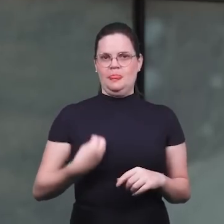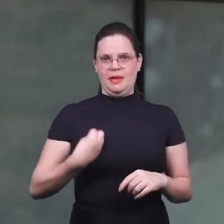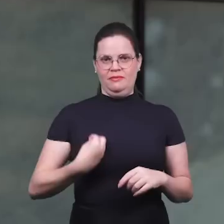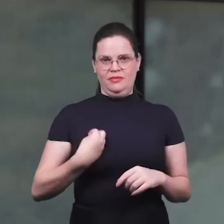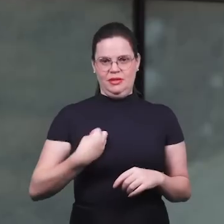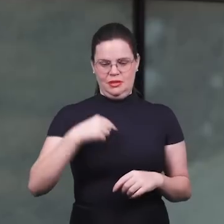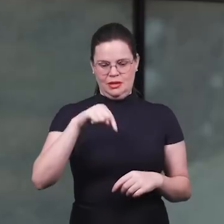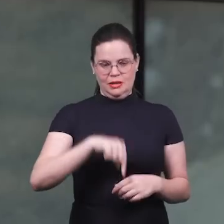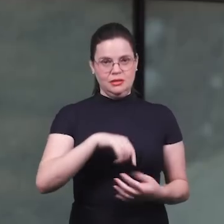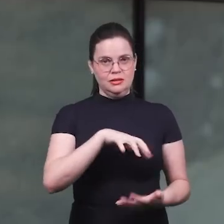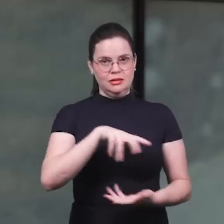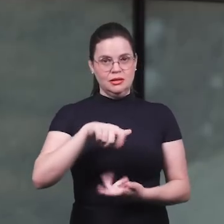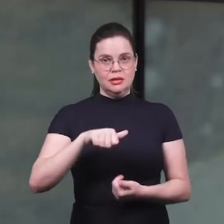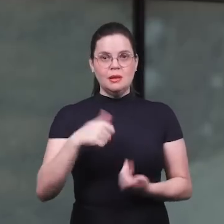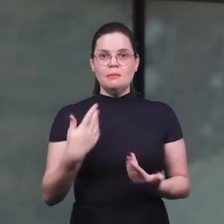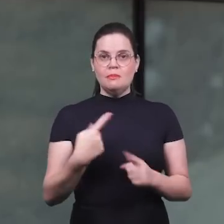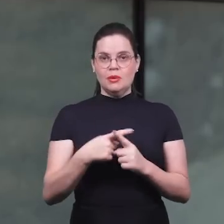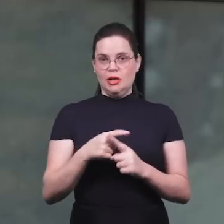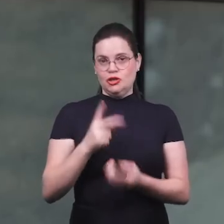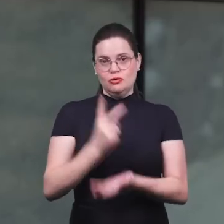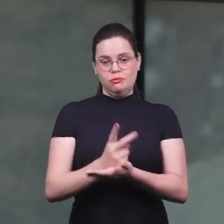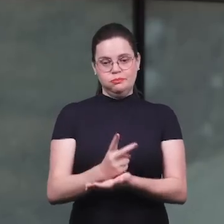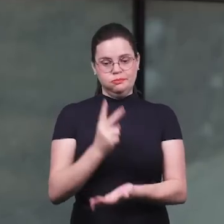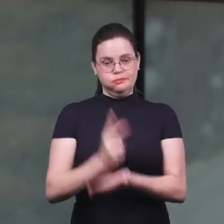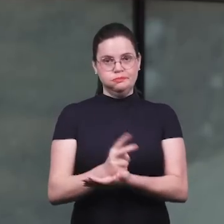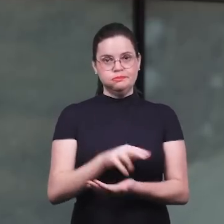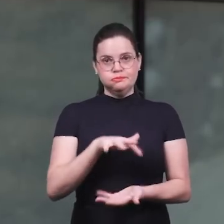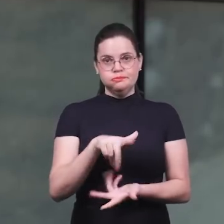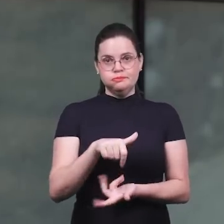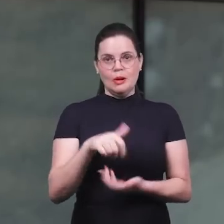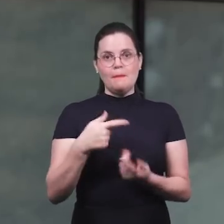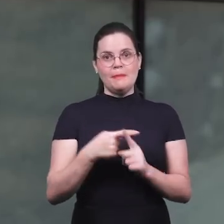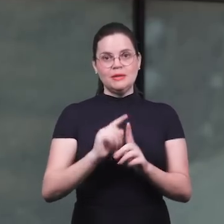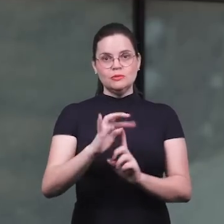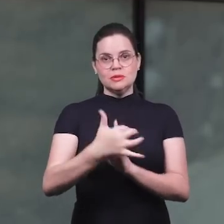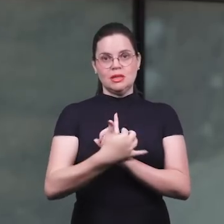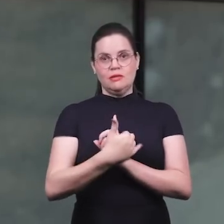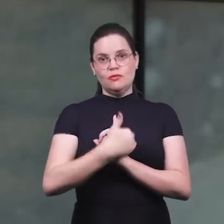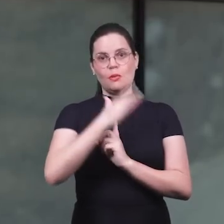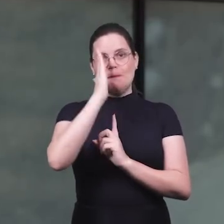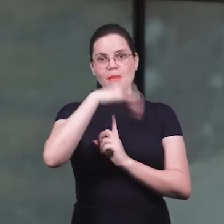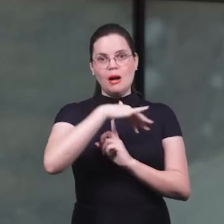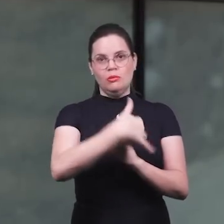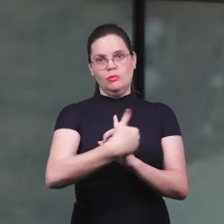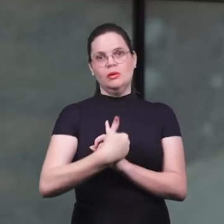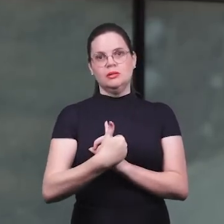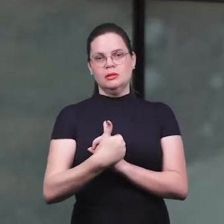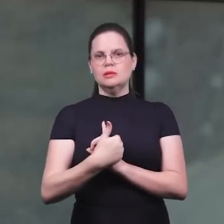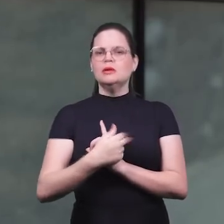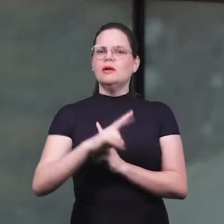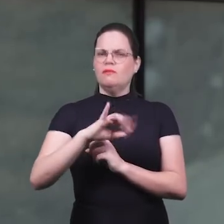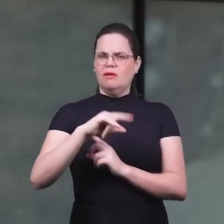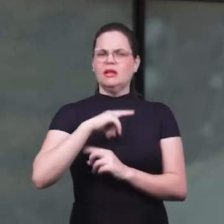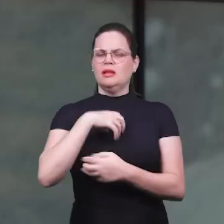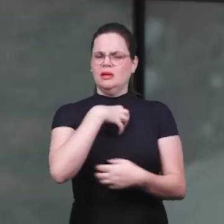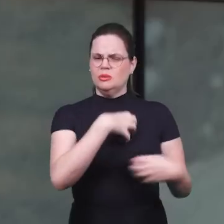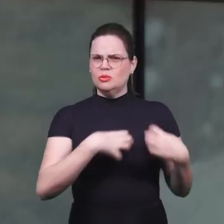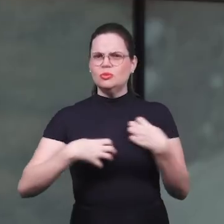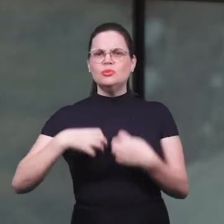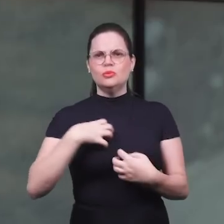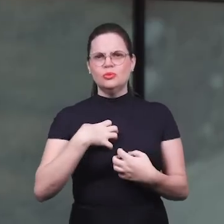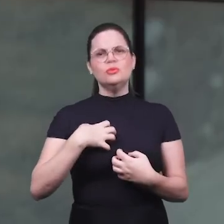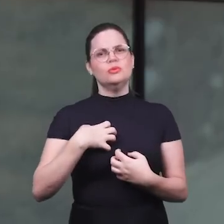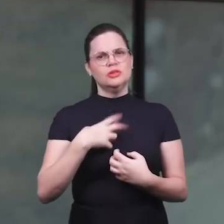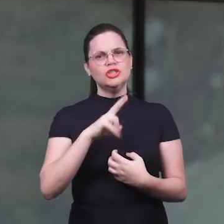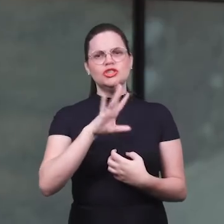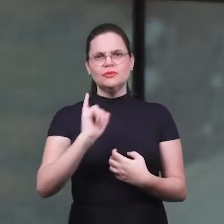nos tirou do mundo, mas o pedido de Jesus é nos livrar do mal. No mundo tereis aflições. Isso nós